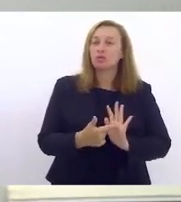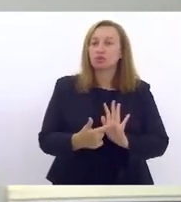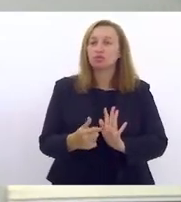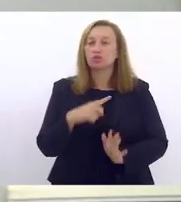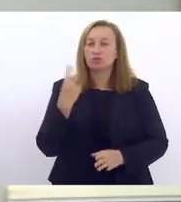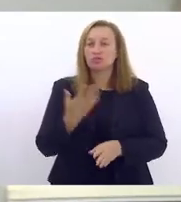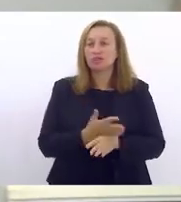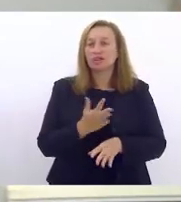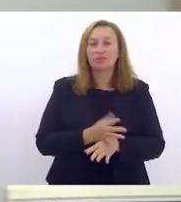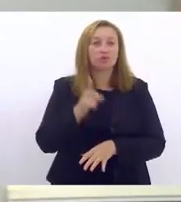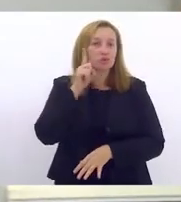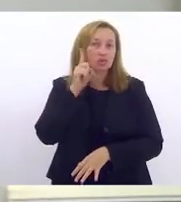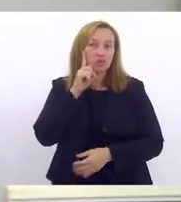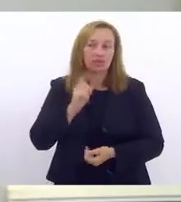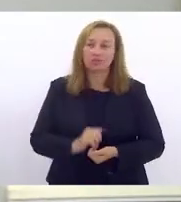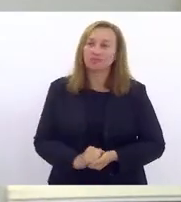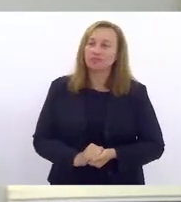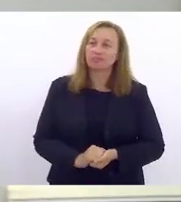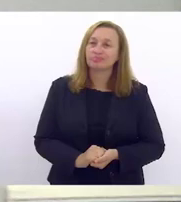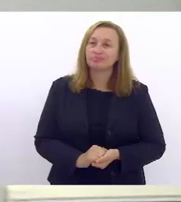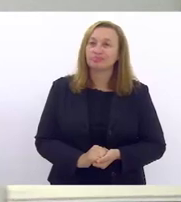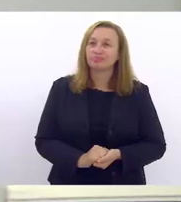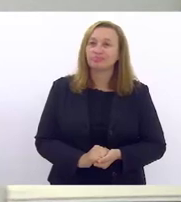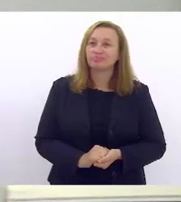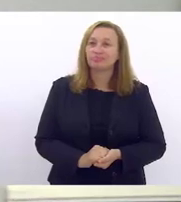pratica. E